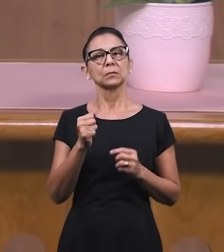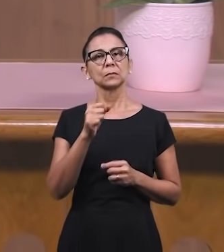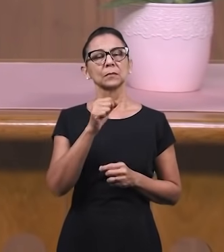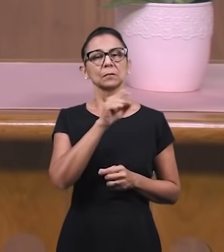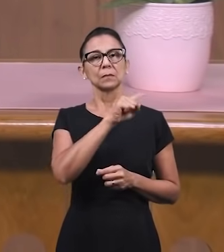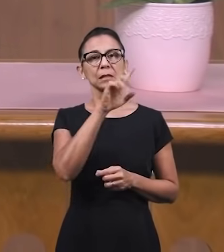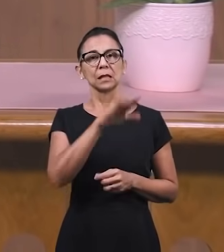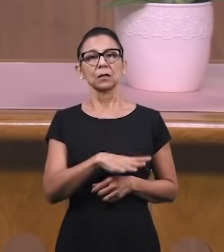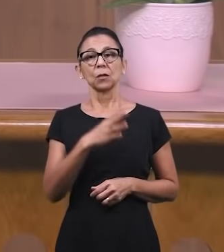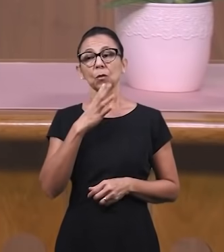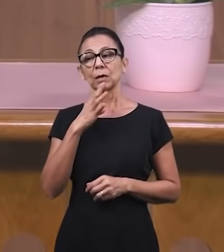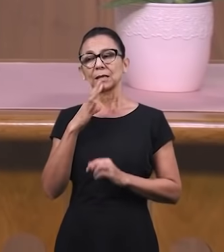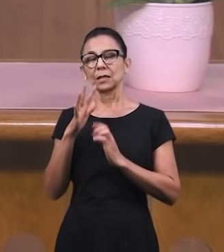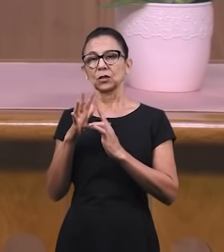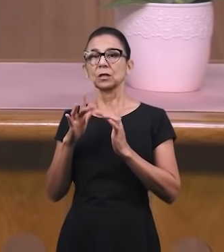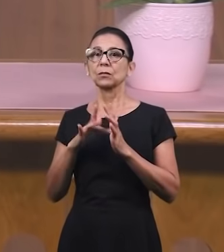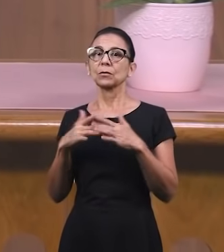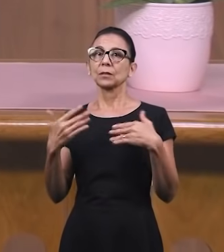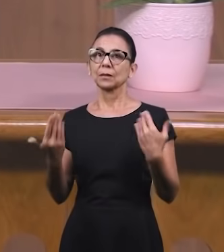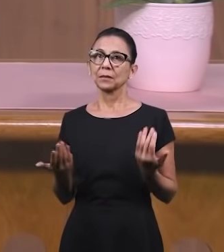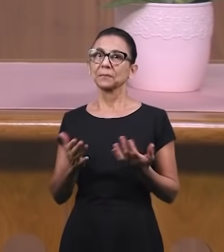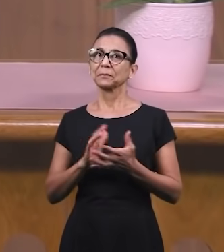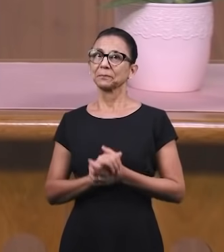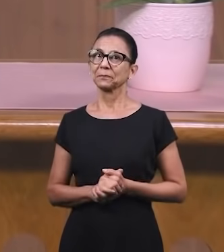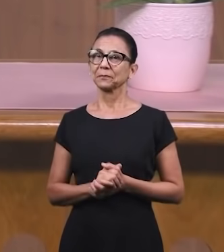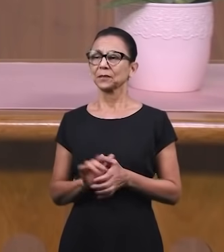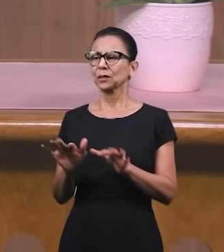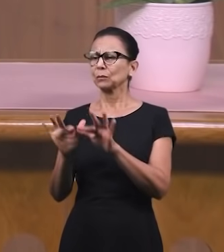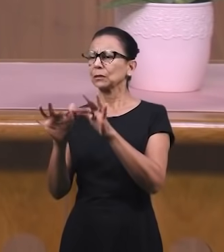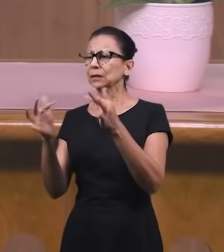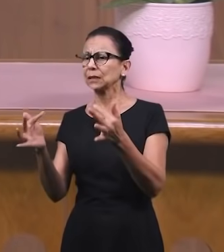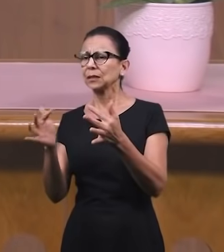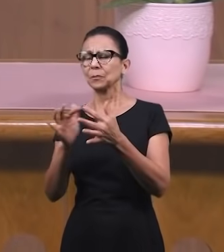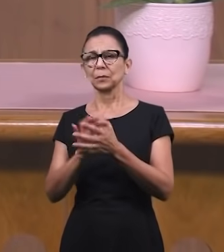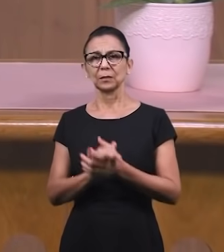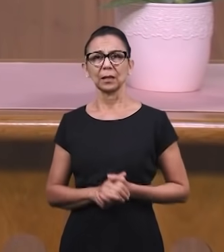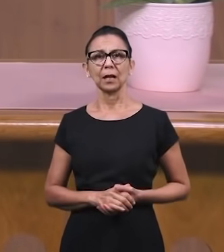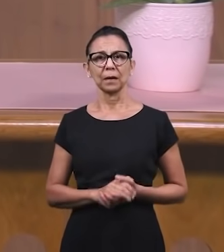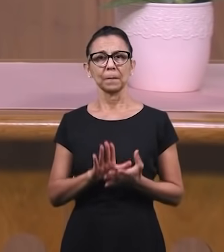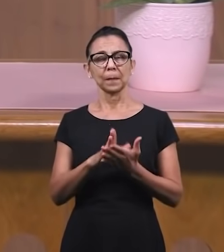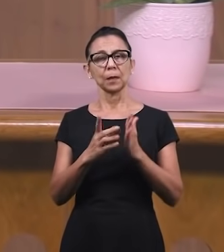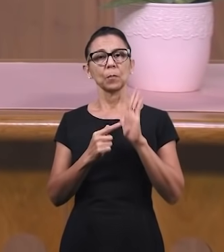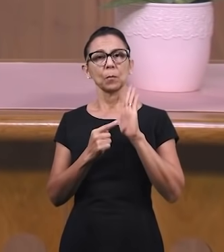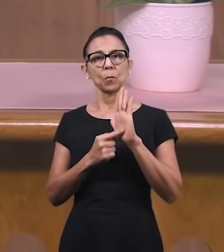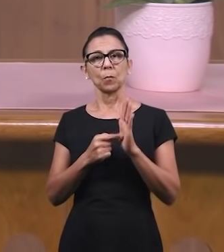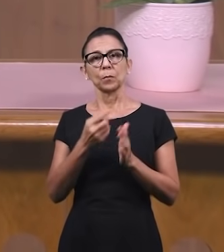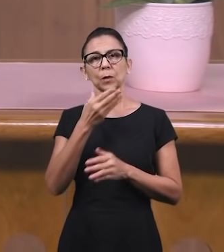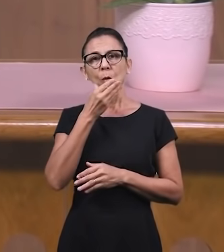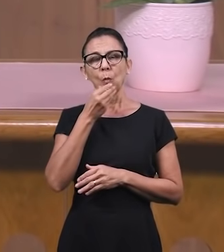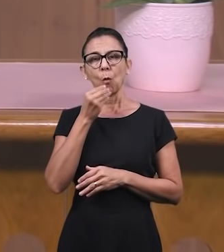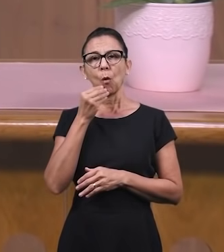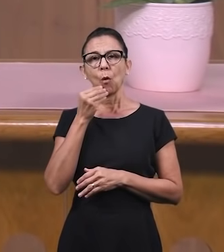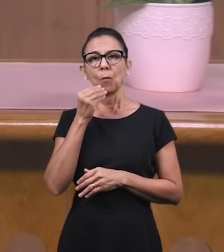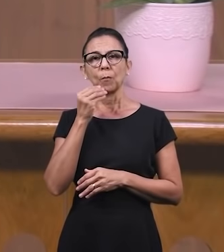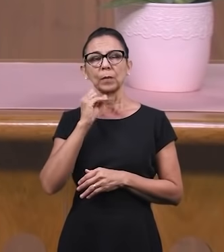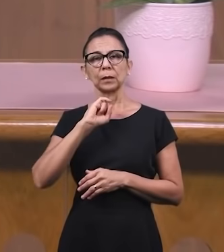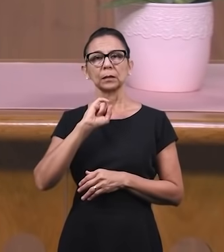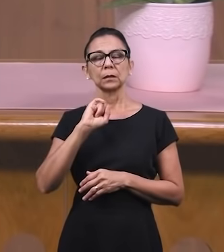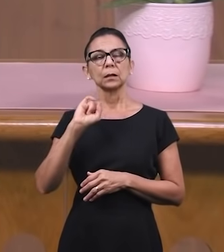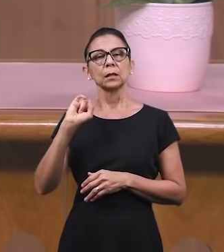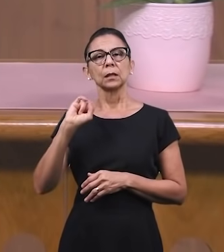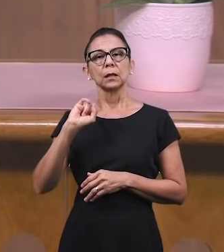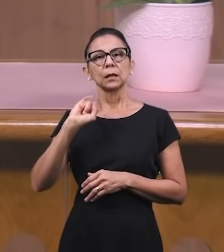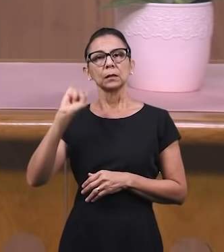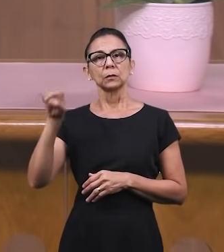Jesus. Certa vez a Bíblia diz que Judas teve que beijar Jesus no meio dos discípulos para que os soldados soubessem quem